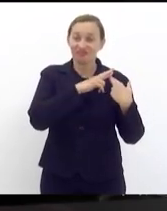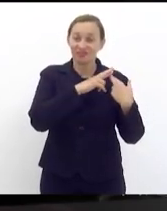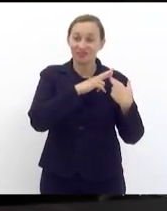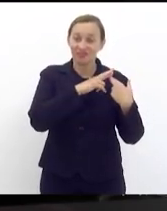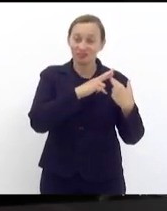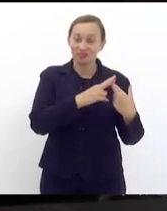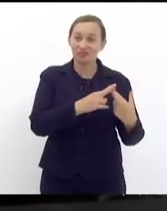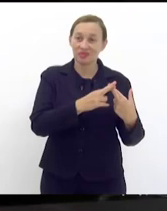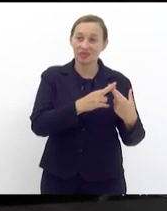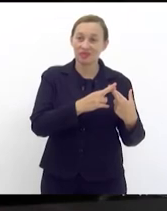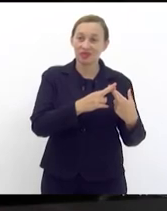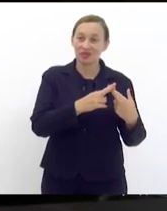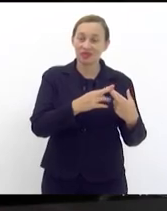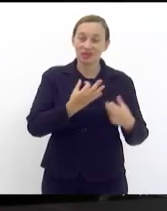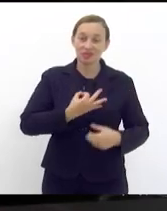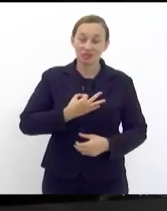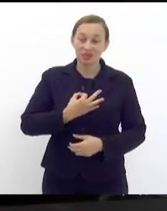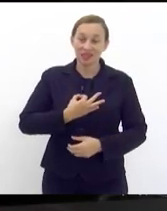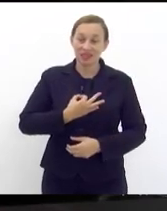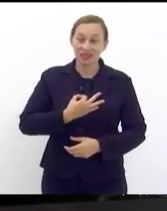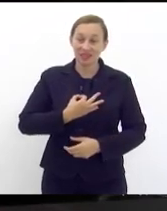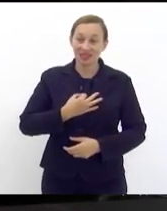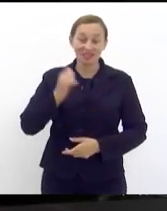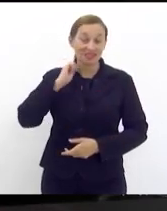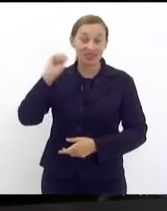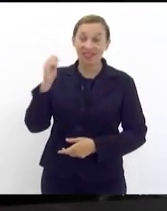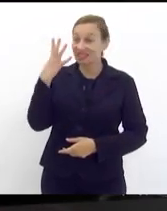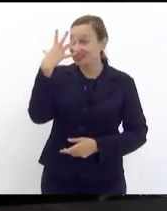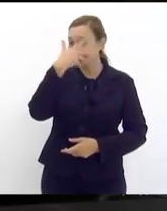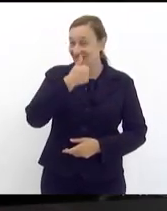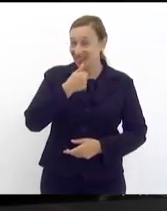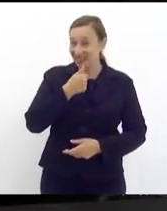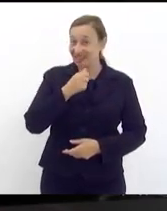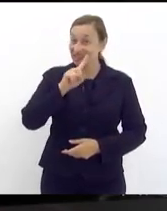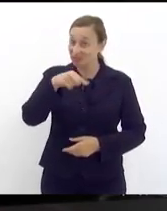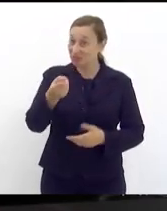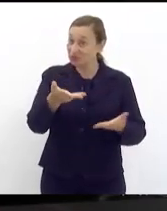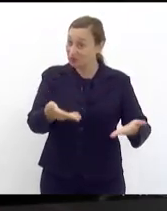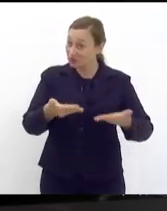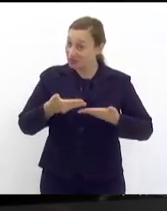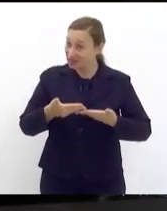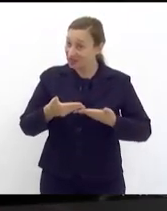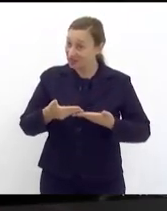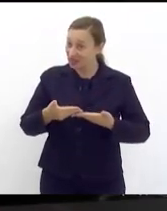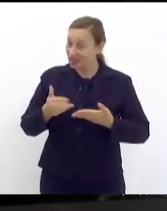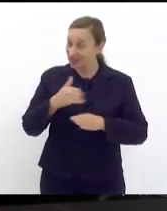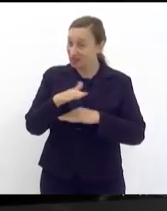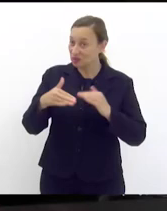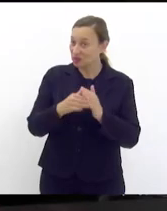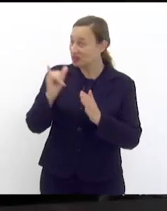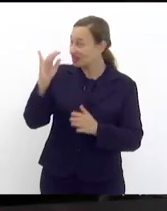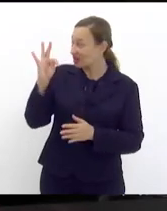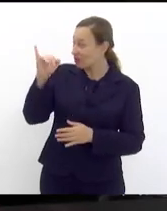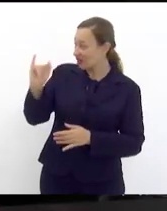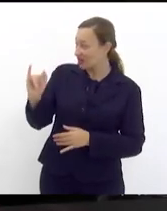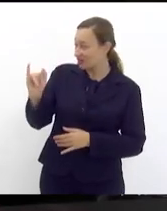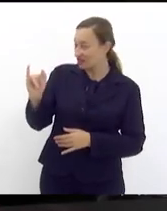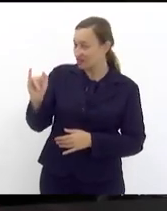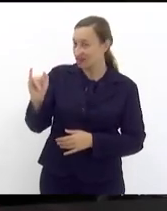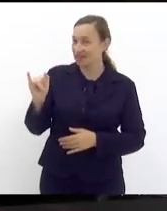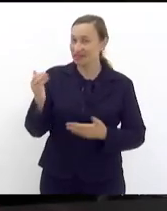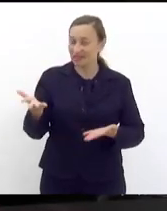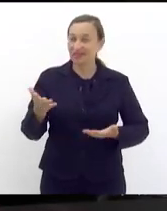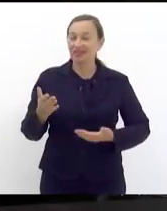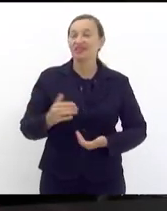linda que essa casa representa para a gente hoje. Não vai ser diferente de mim, daqui a pouco eu vou convidar você para vir na minha. Todos de Itaguaí estão convidados também para encher esse negócio